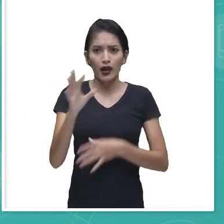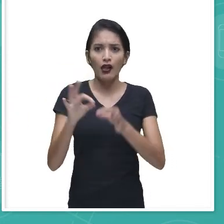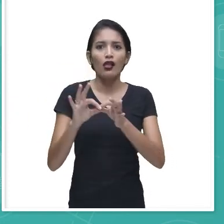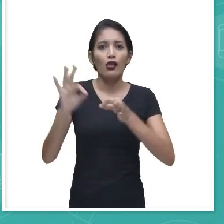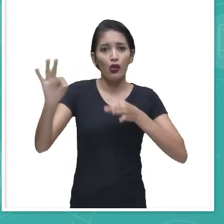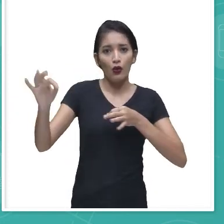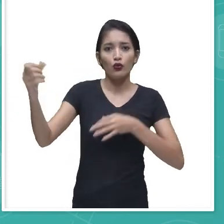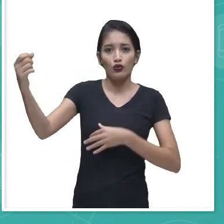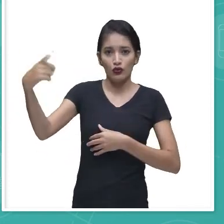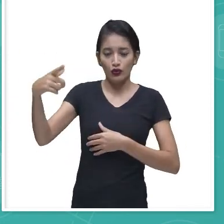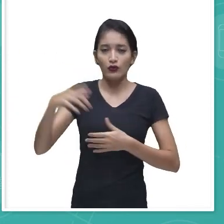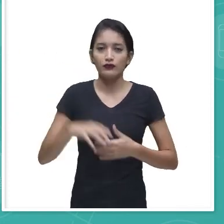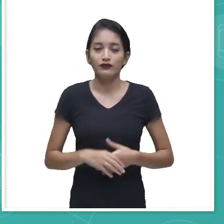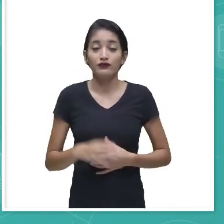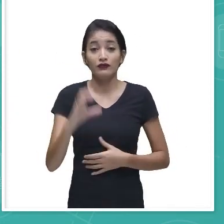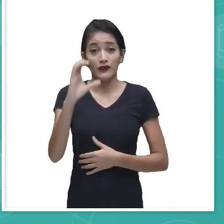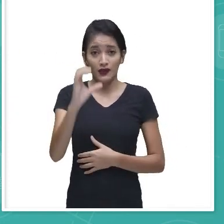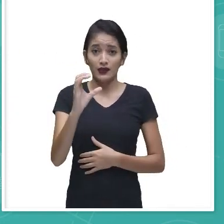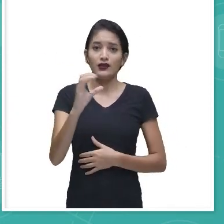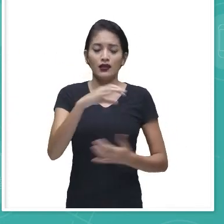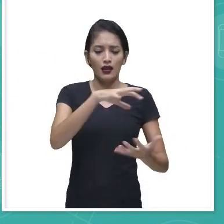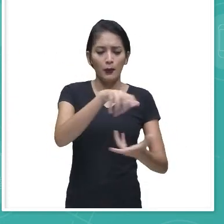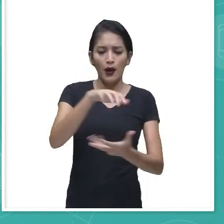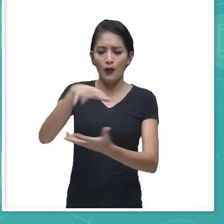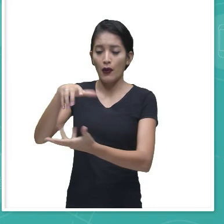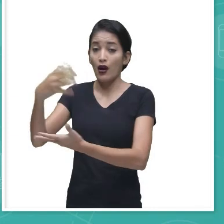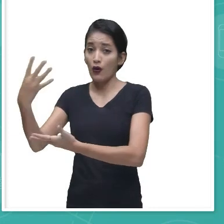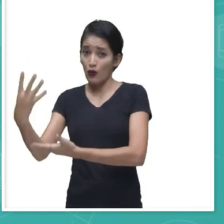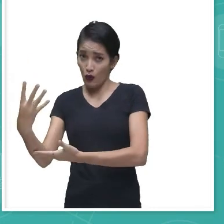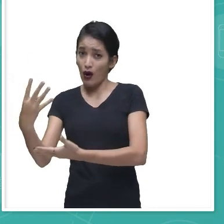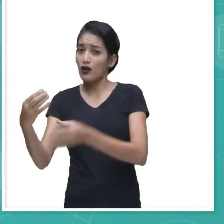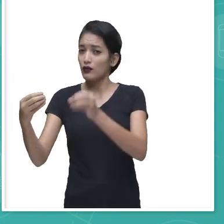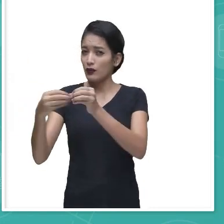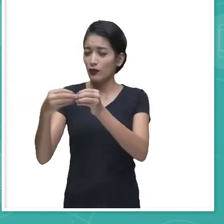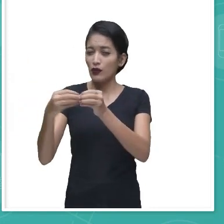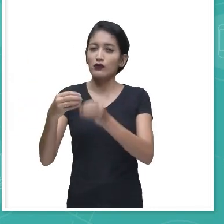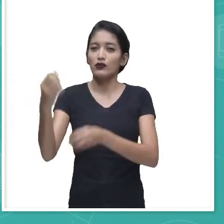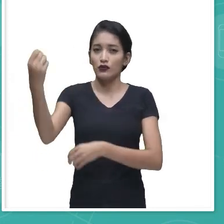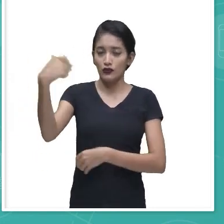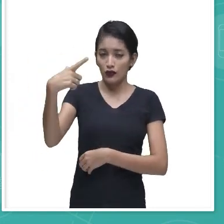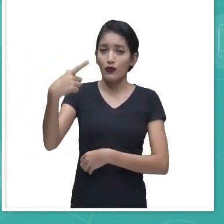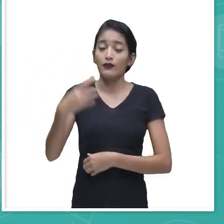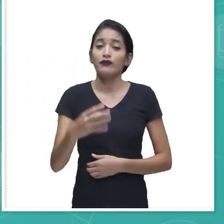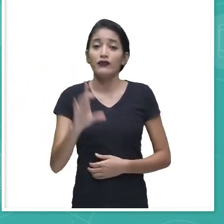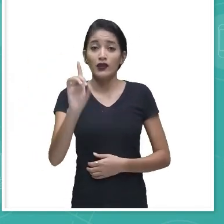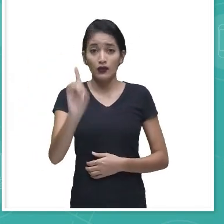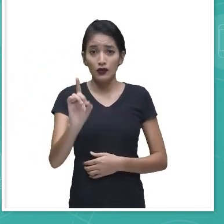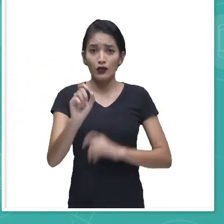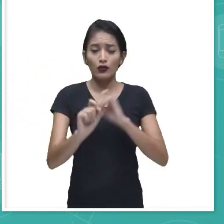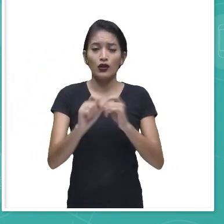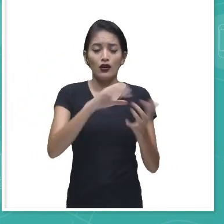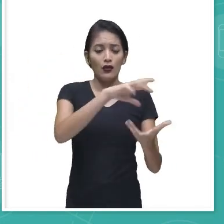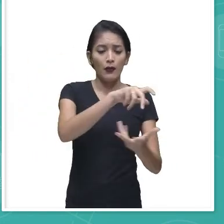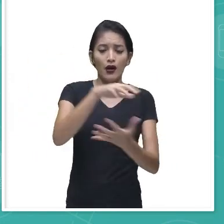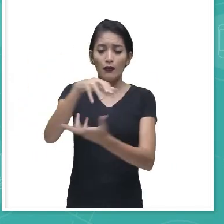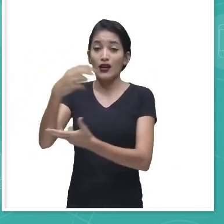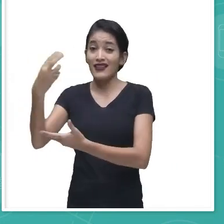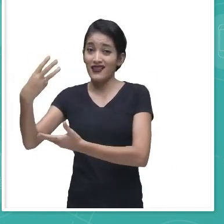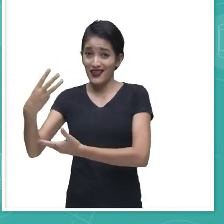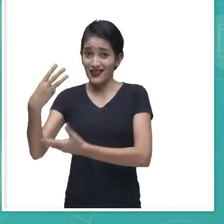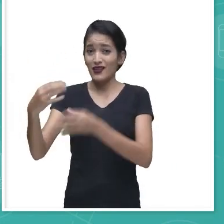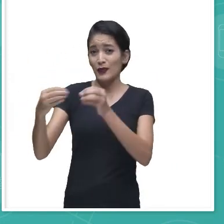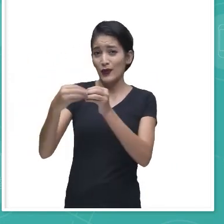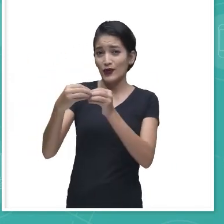do Sol. C: é o quarto planeta mais próximo ao Sol. D: é o terceiro planeta mais próximo ao